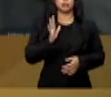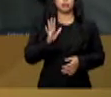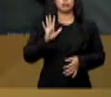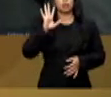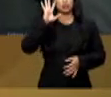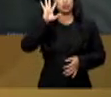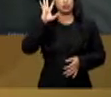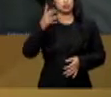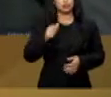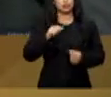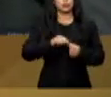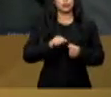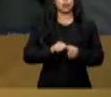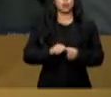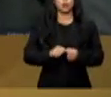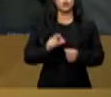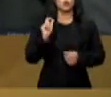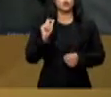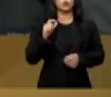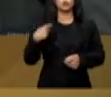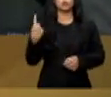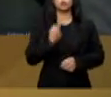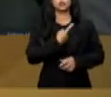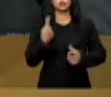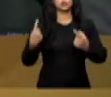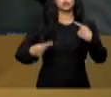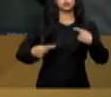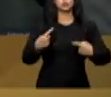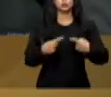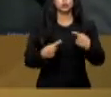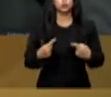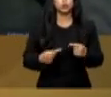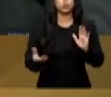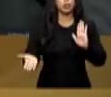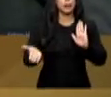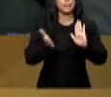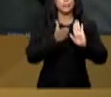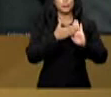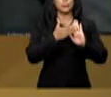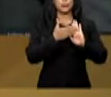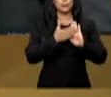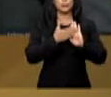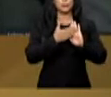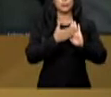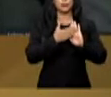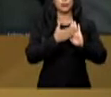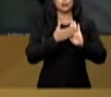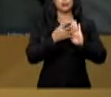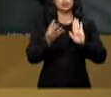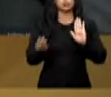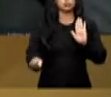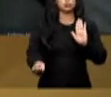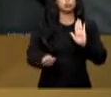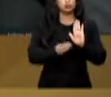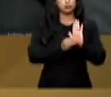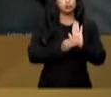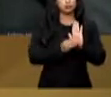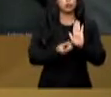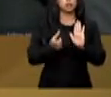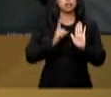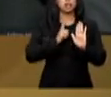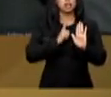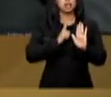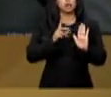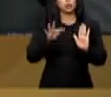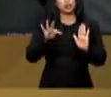discutir a congruência dessa proposta de modulação com a tese que se sagrou majoritária